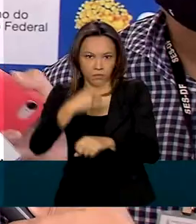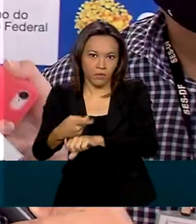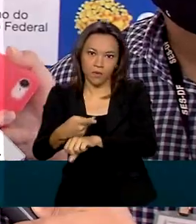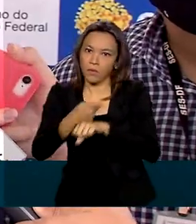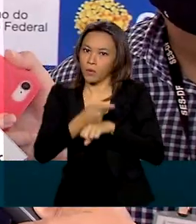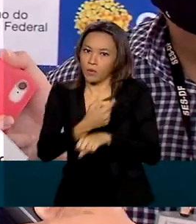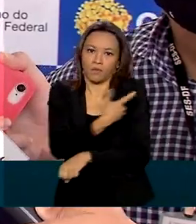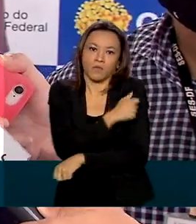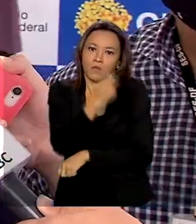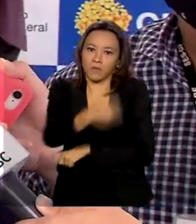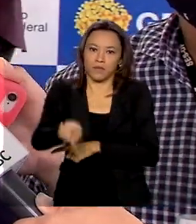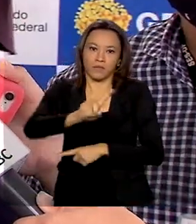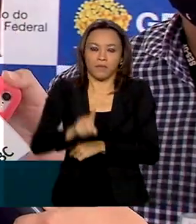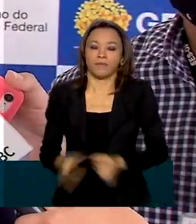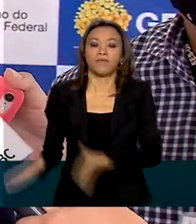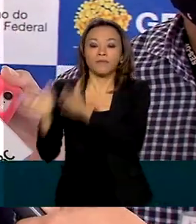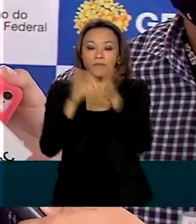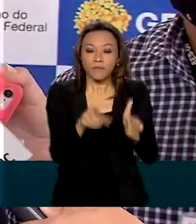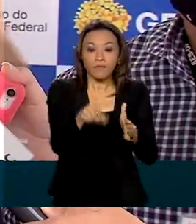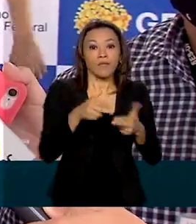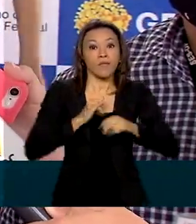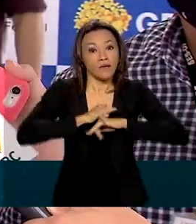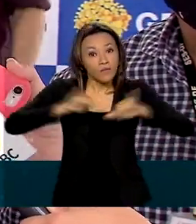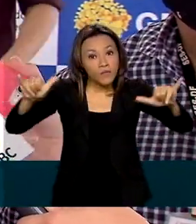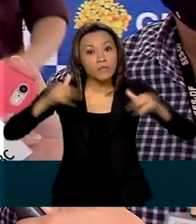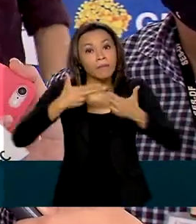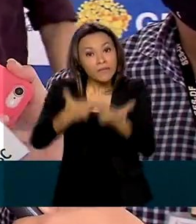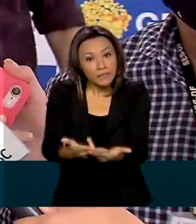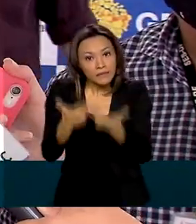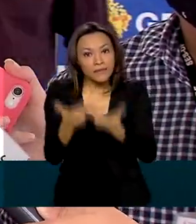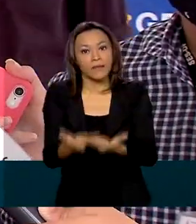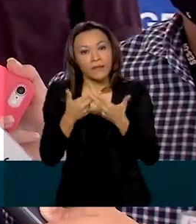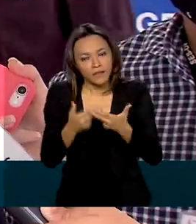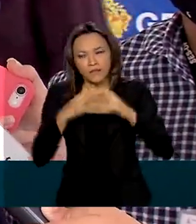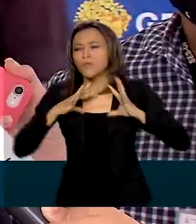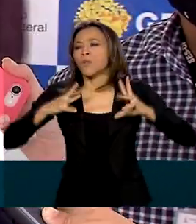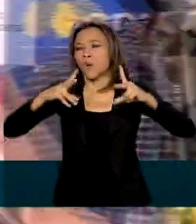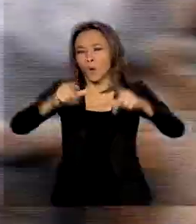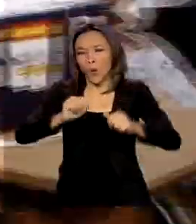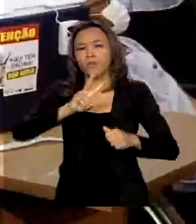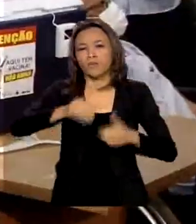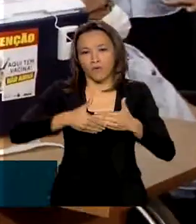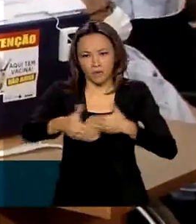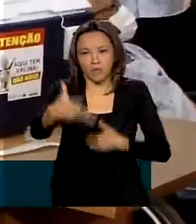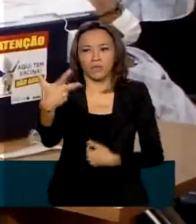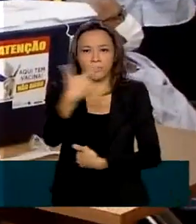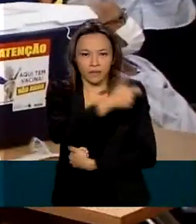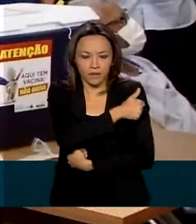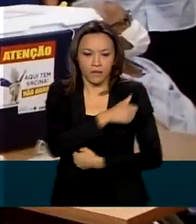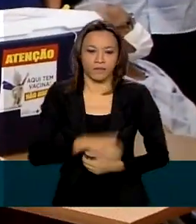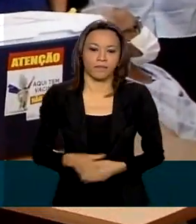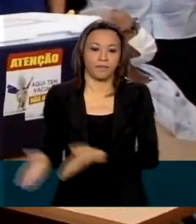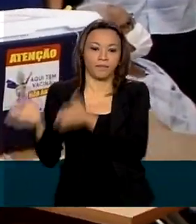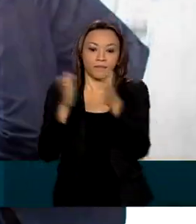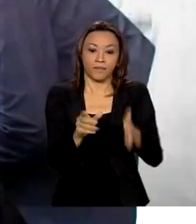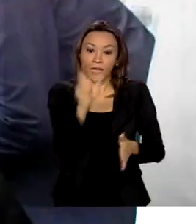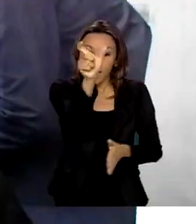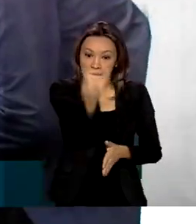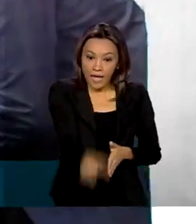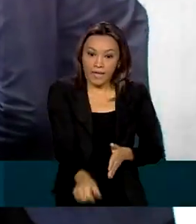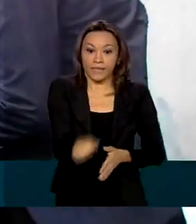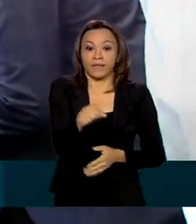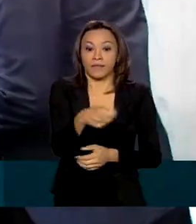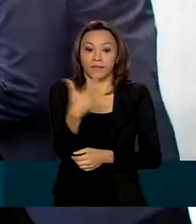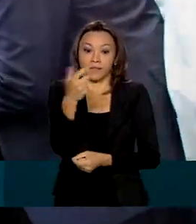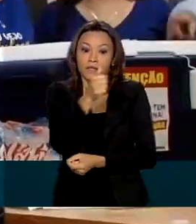pediu o velho que todos tenham paciência que as pessoas possam entender que todo mundo será vacinado uma enfermeira de 53 anos